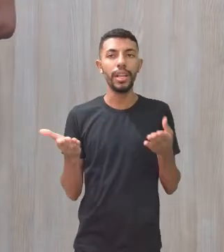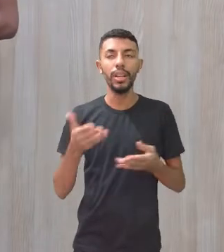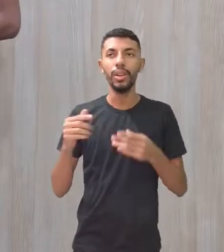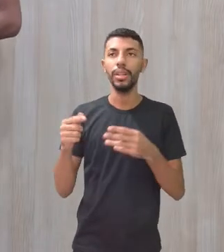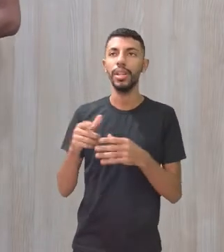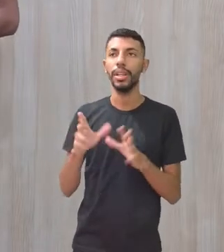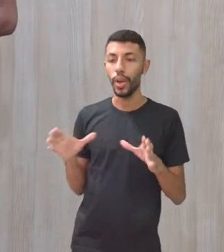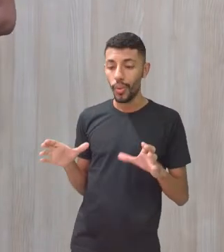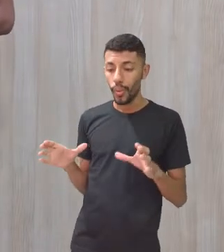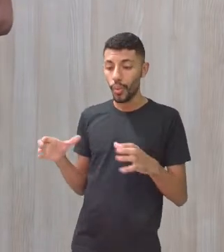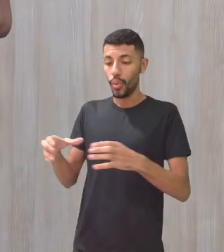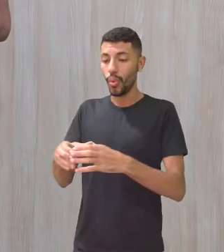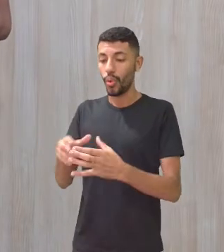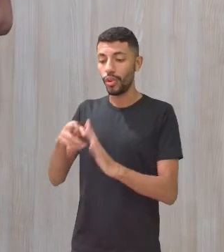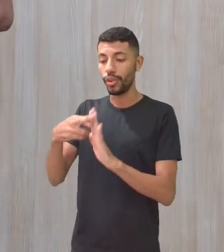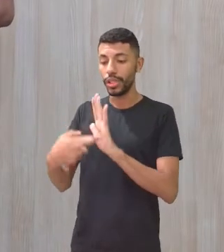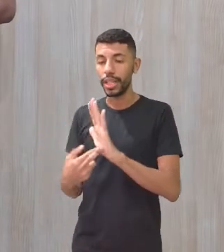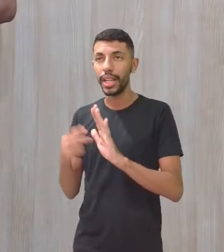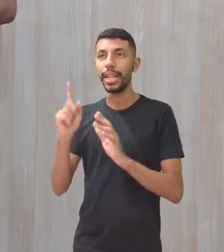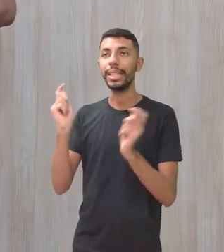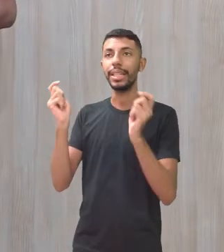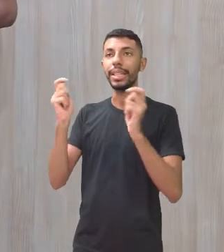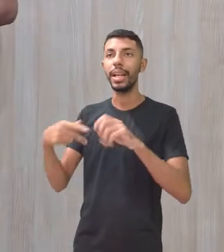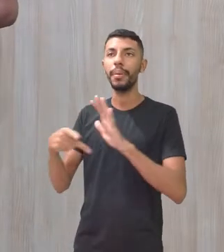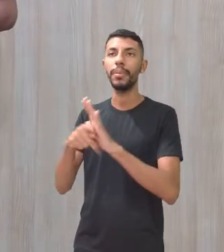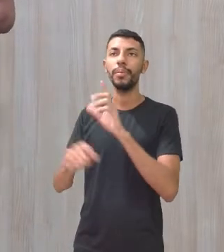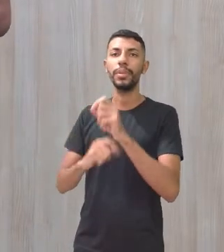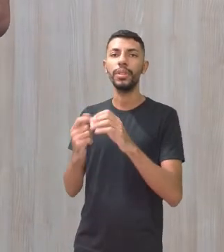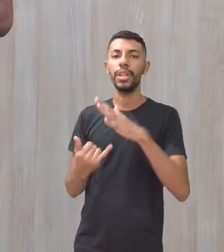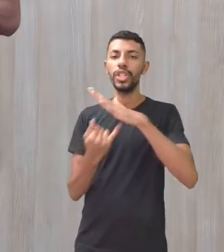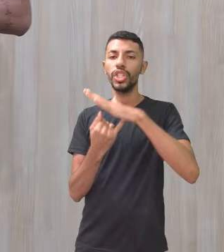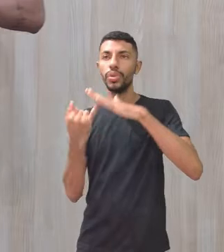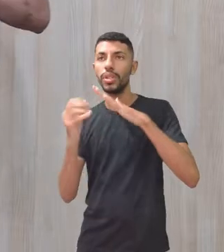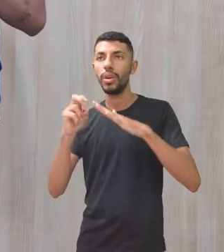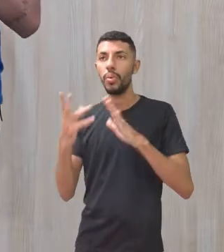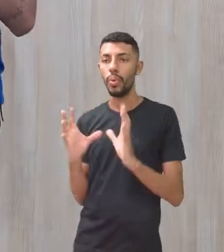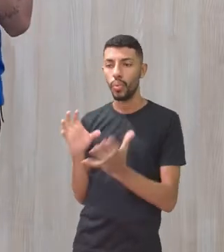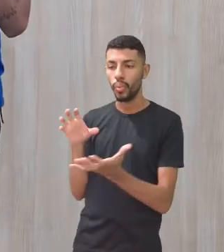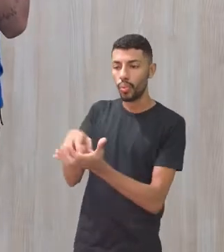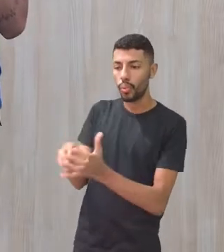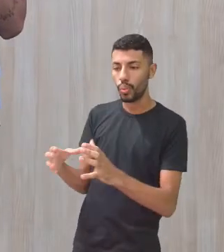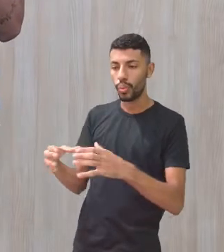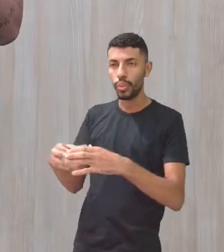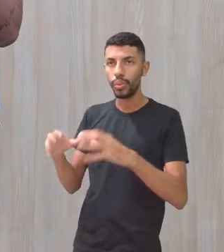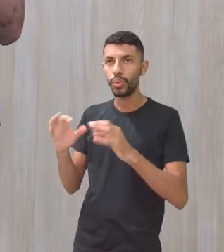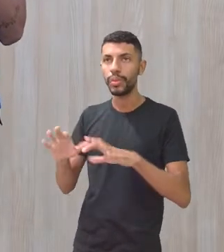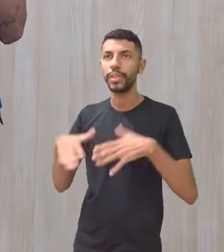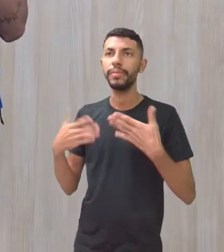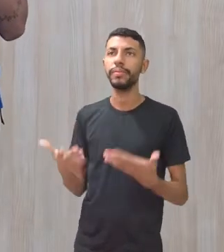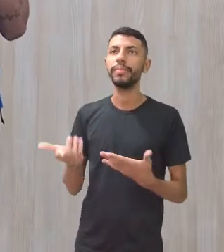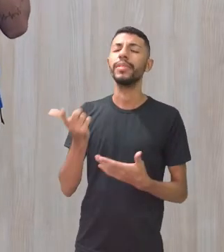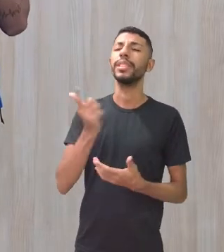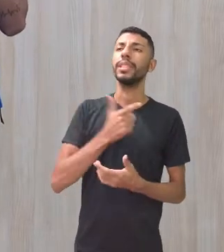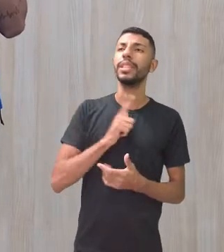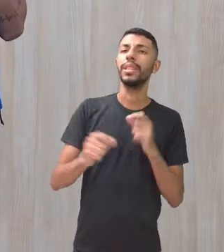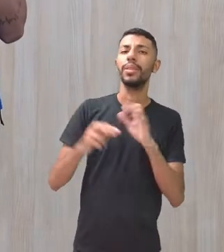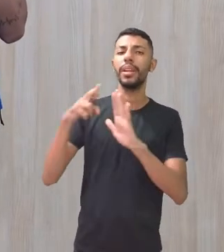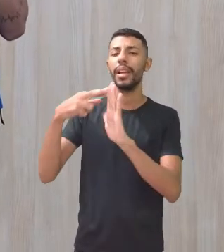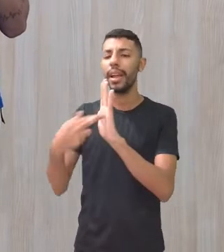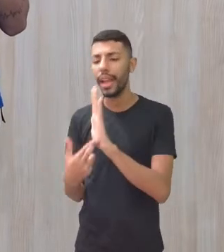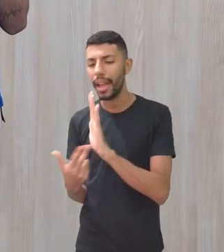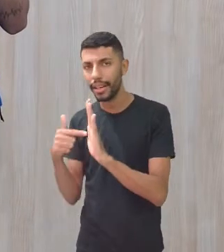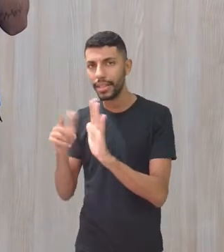que serve tanto para uma instituição ou para um corpo coletivo, né? A gente tem umas regrinhas, então a